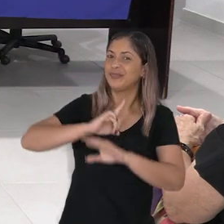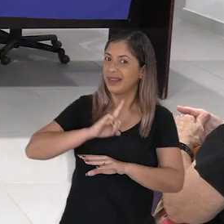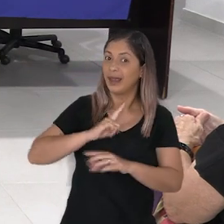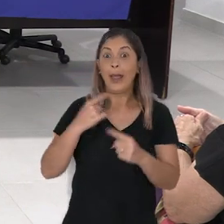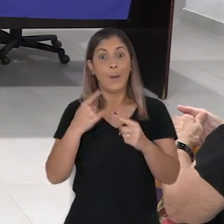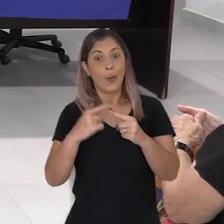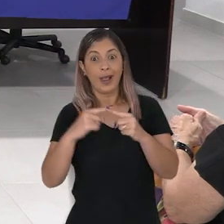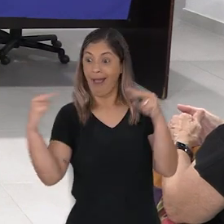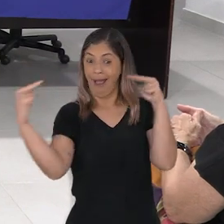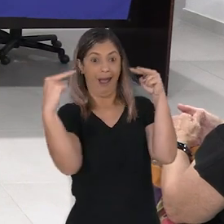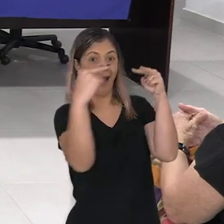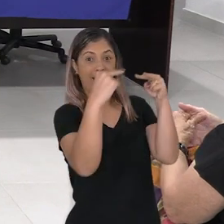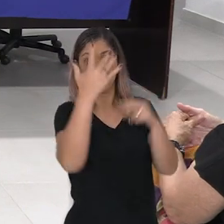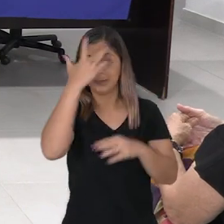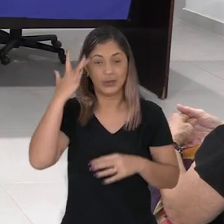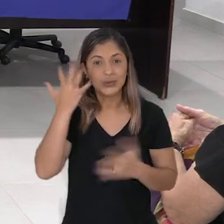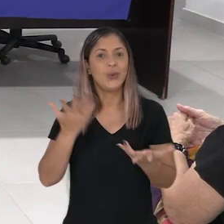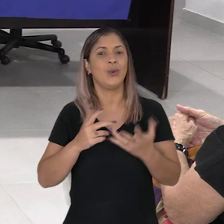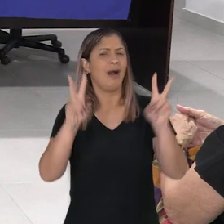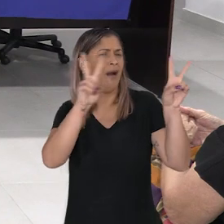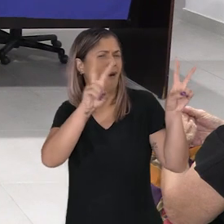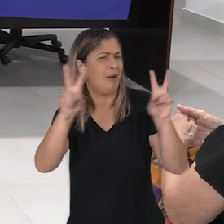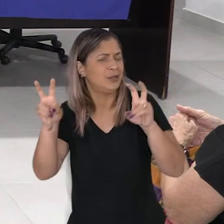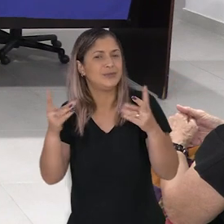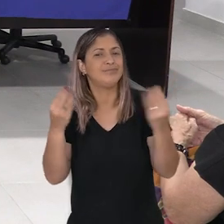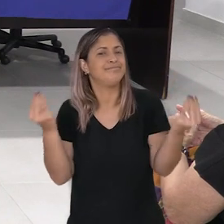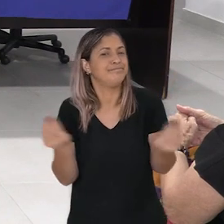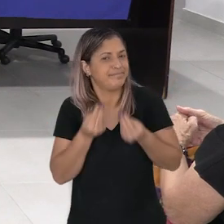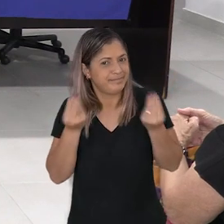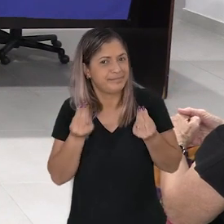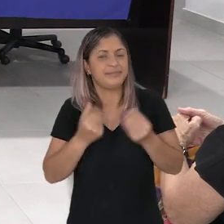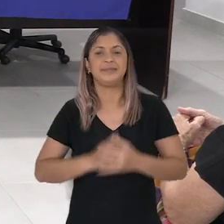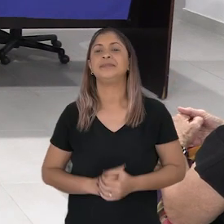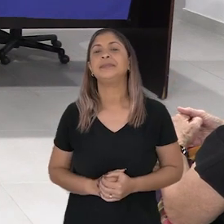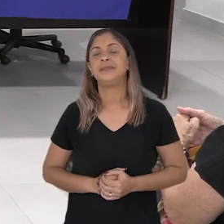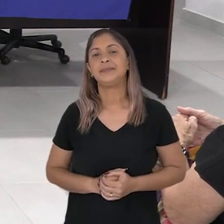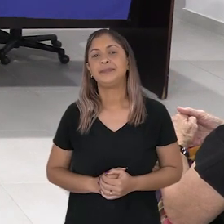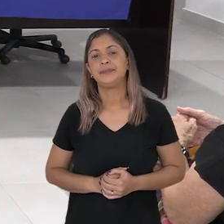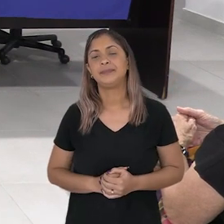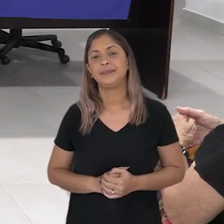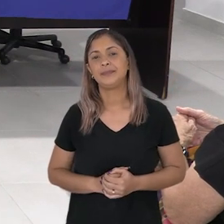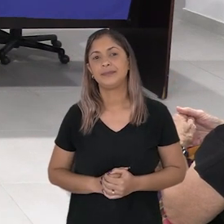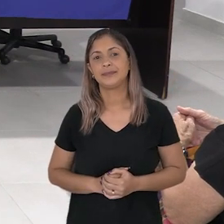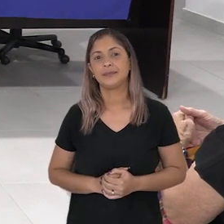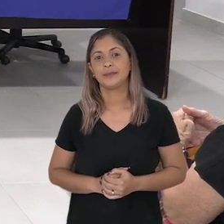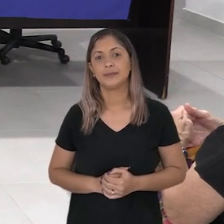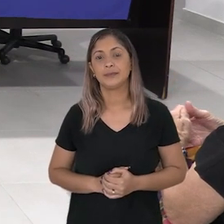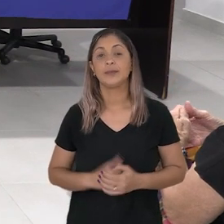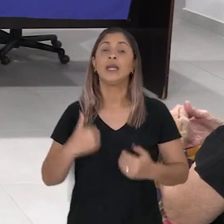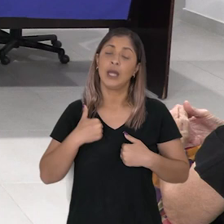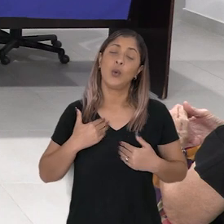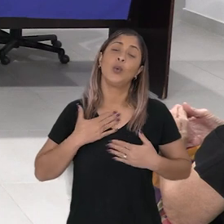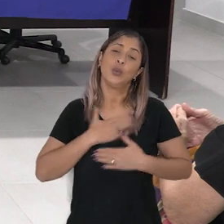gente revê pessoas, a gente toca em assuntos delicados, então eu gostaria